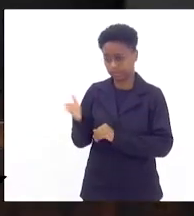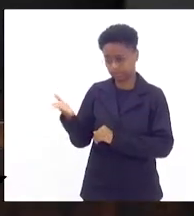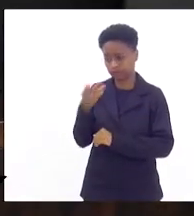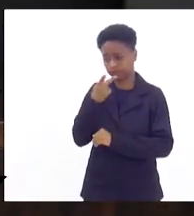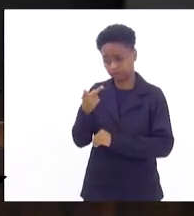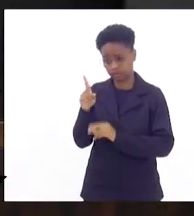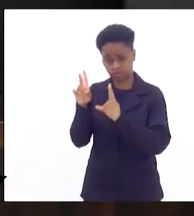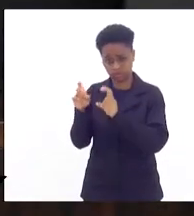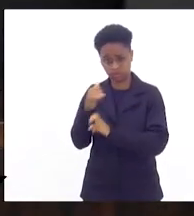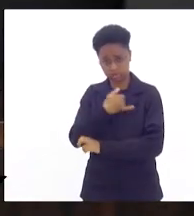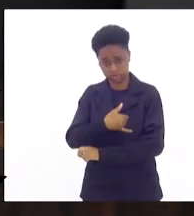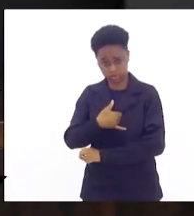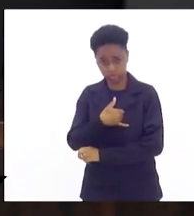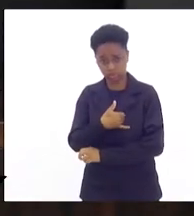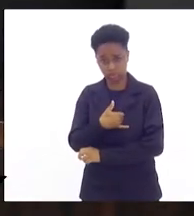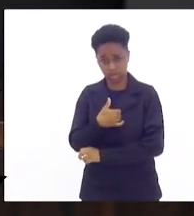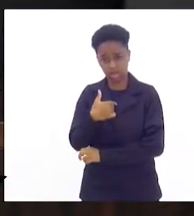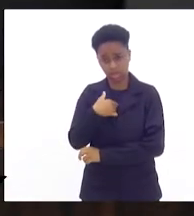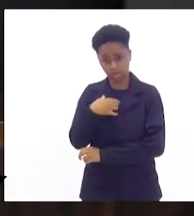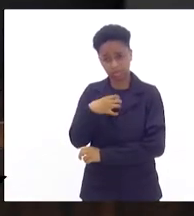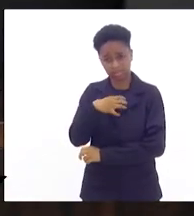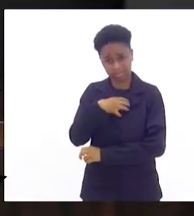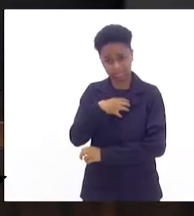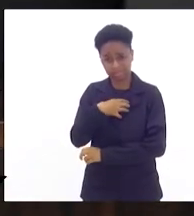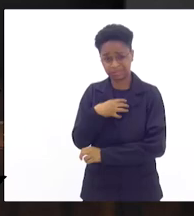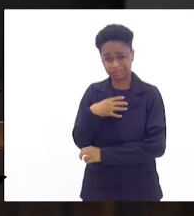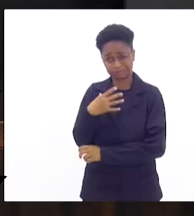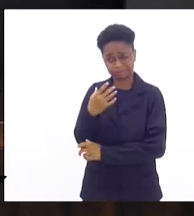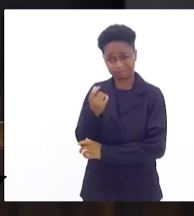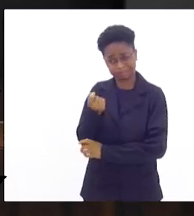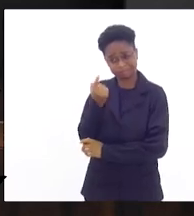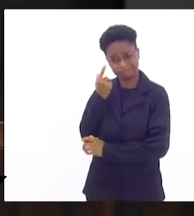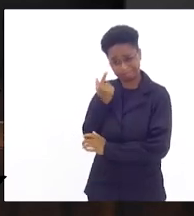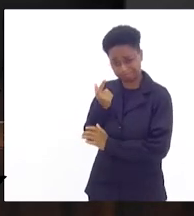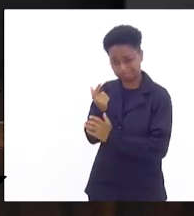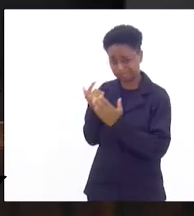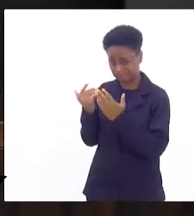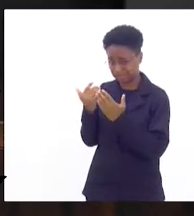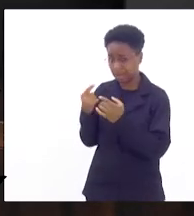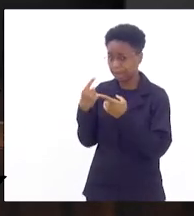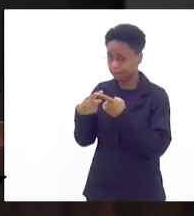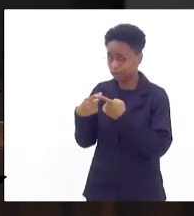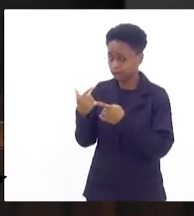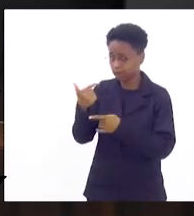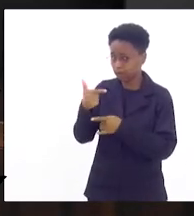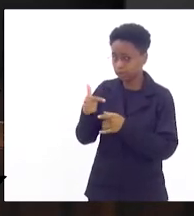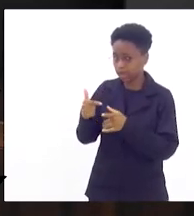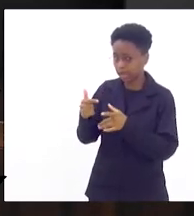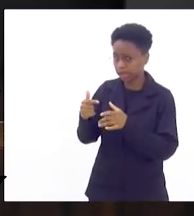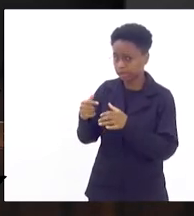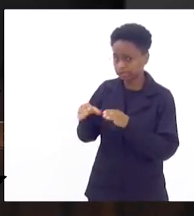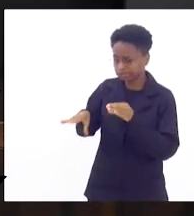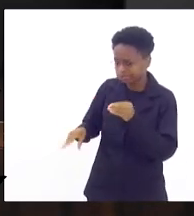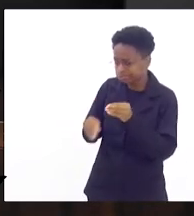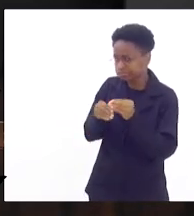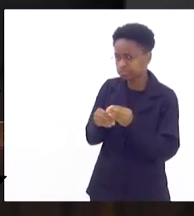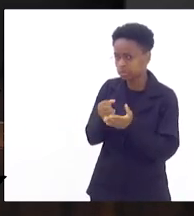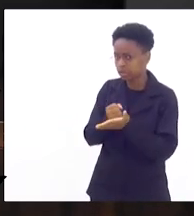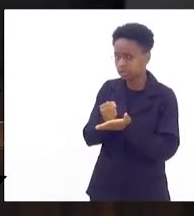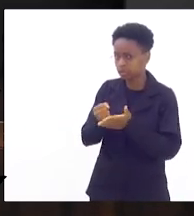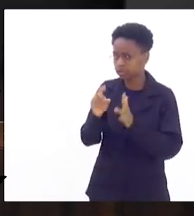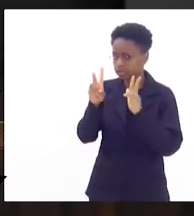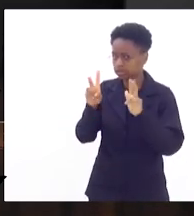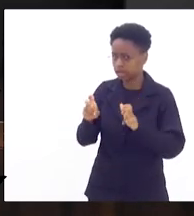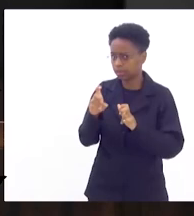João de Meriti me causou espécie estranheza de não estar contemplado no que tange o